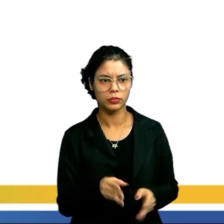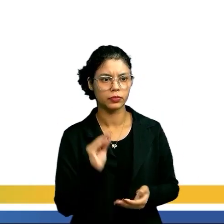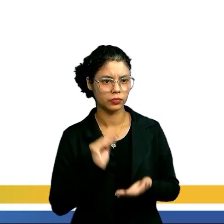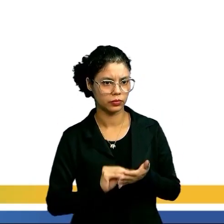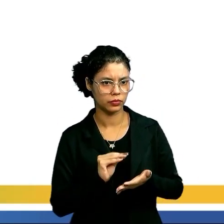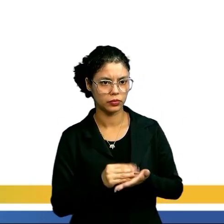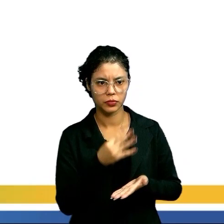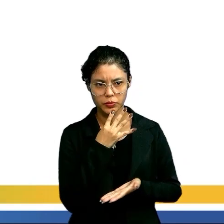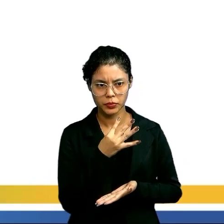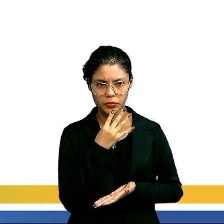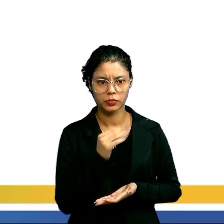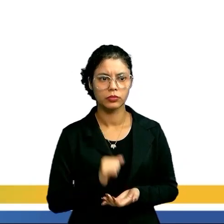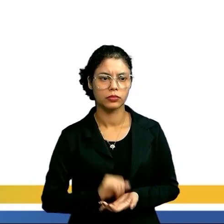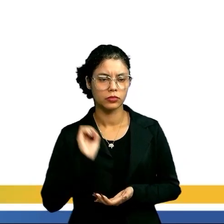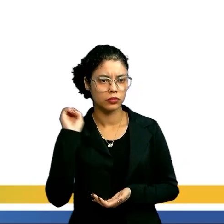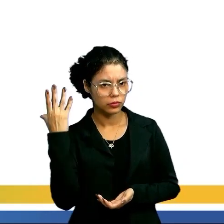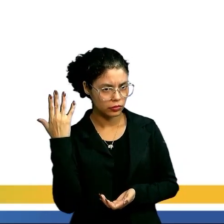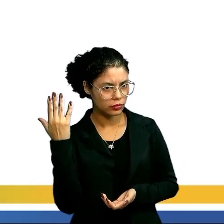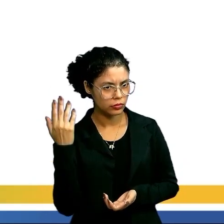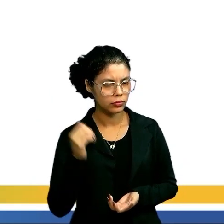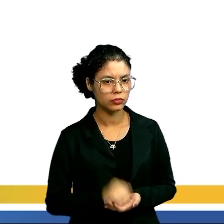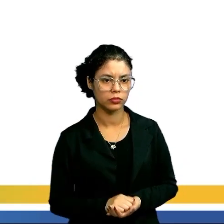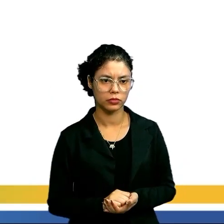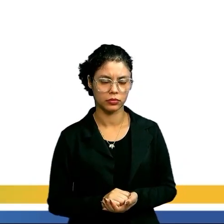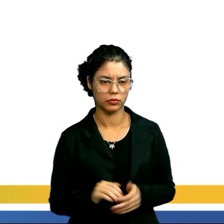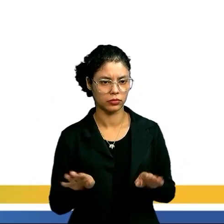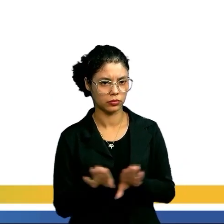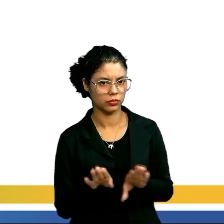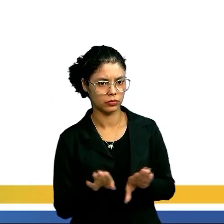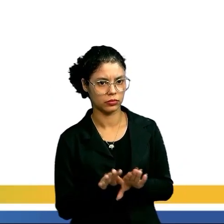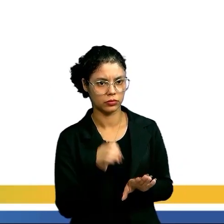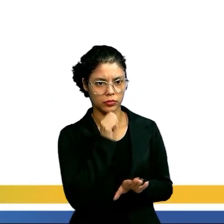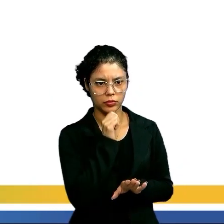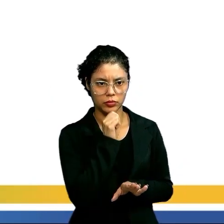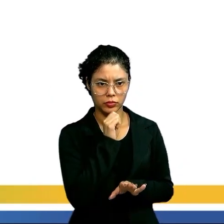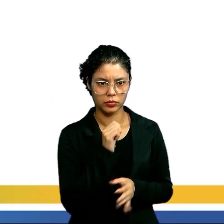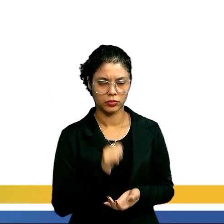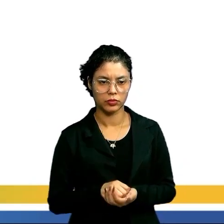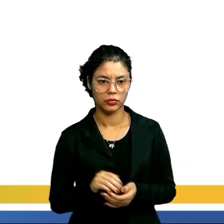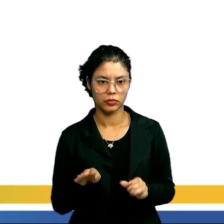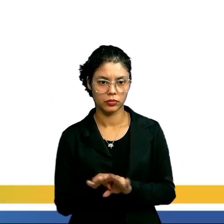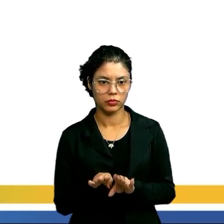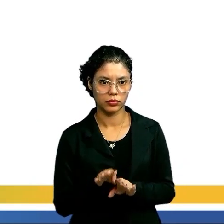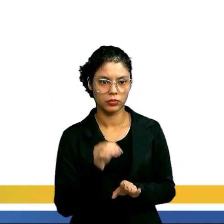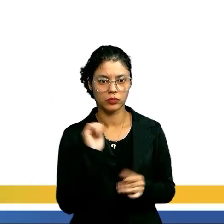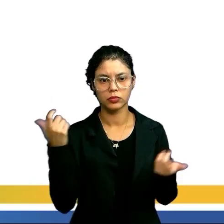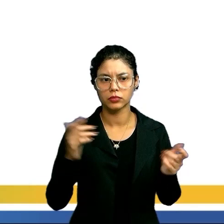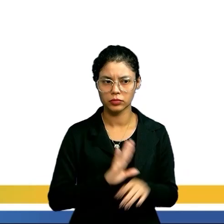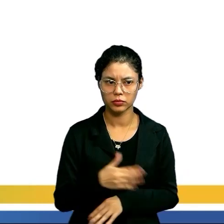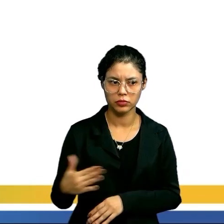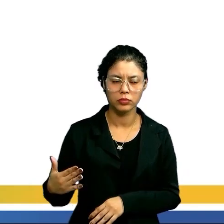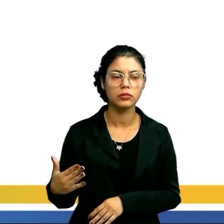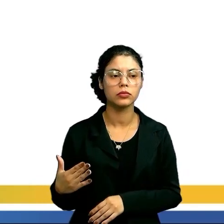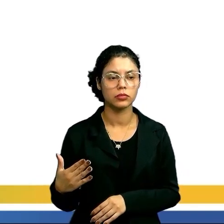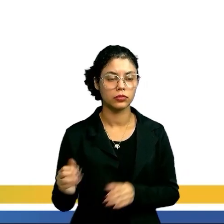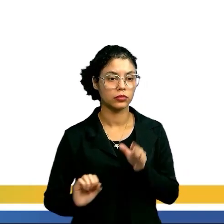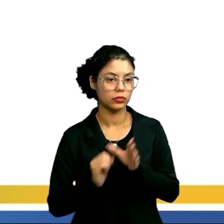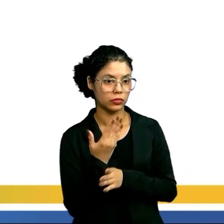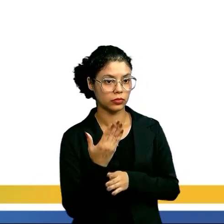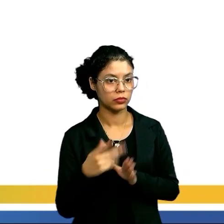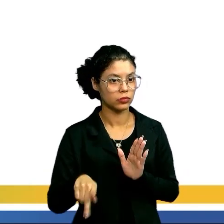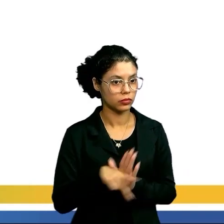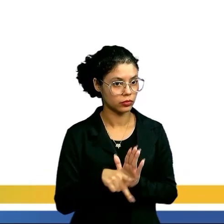caminhos desconhecidos caso consentissem segui-lo. Quando uma minoria